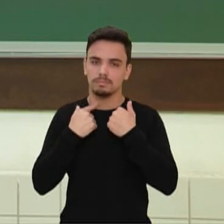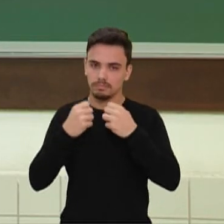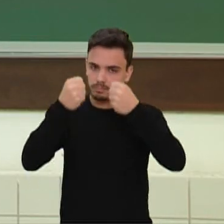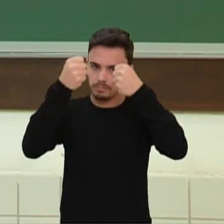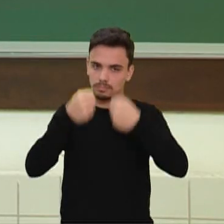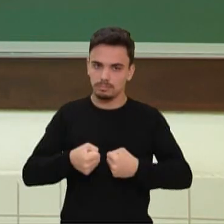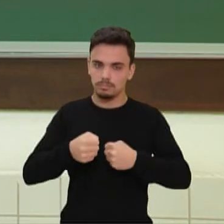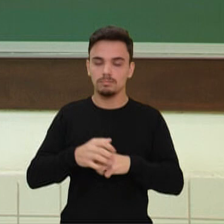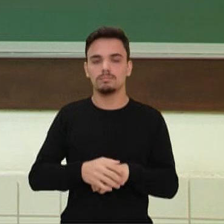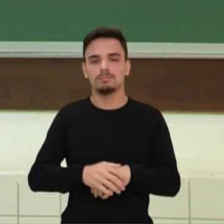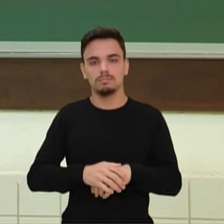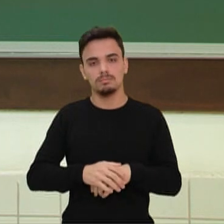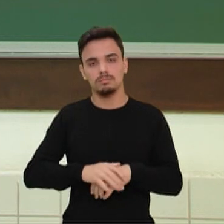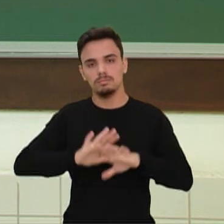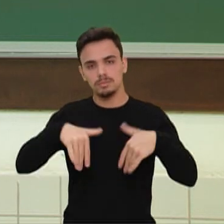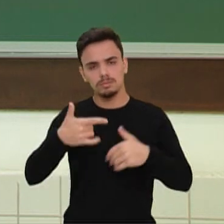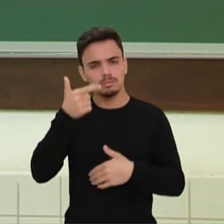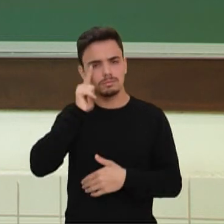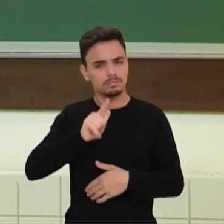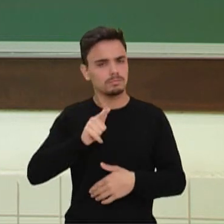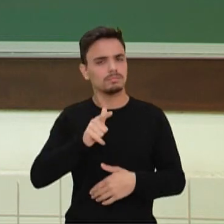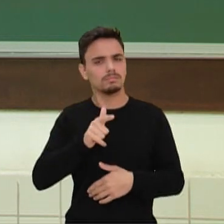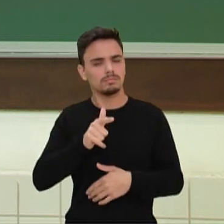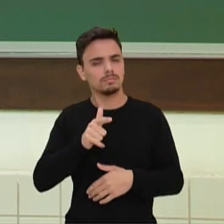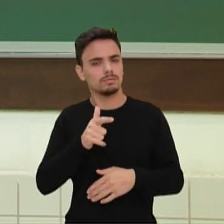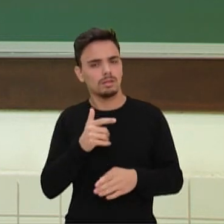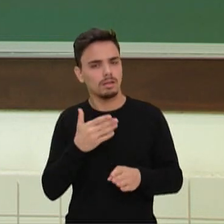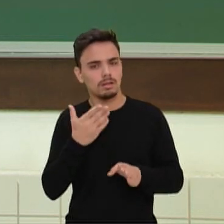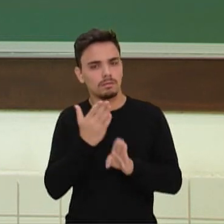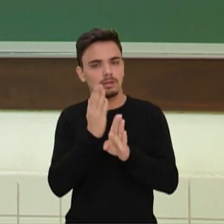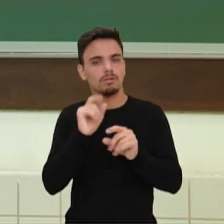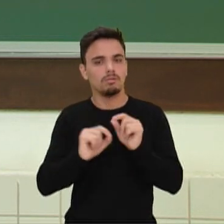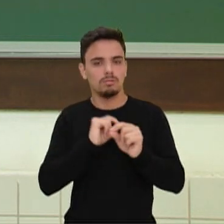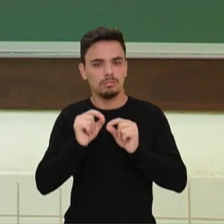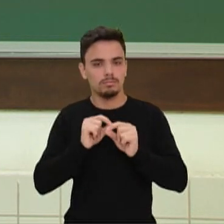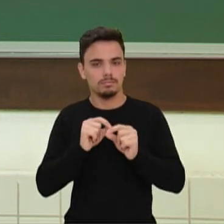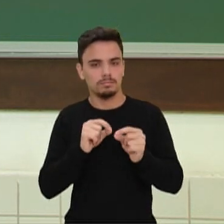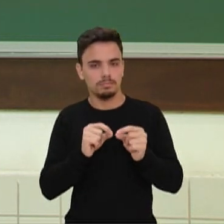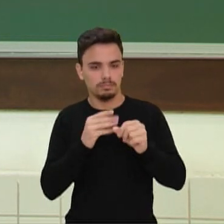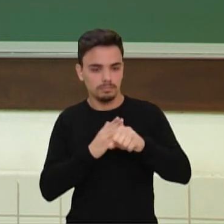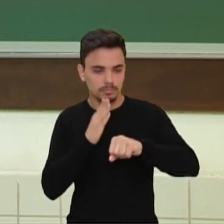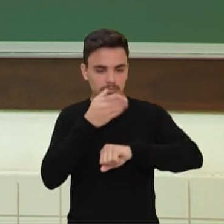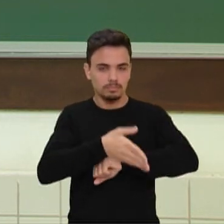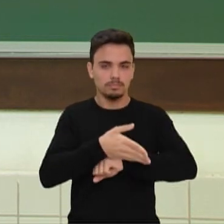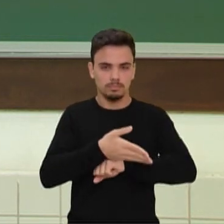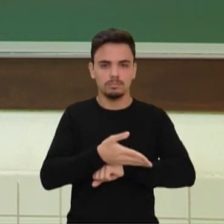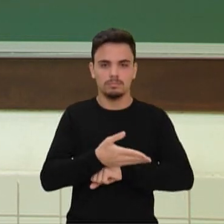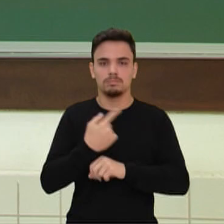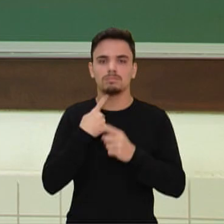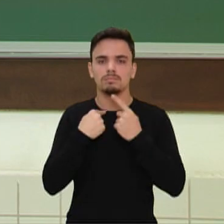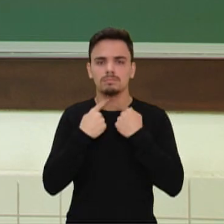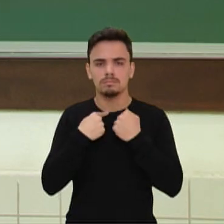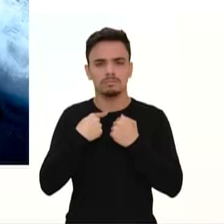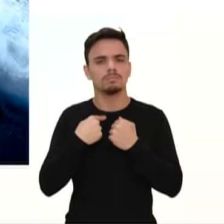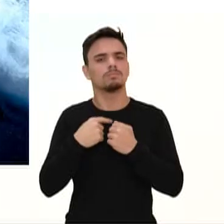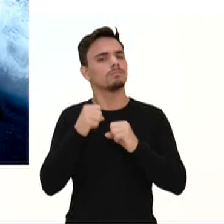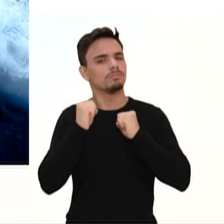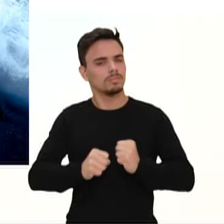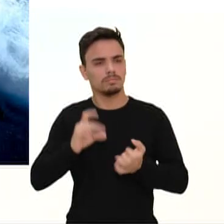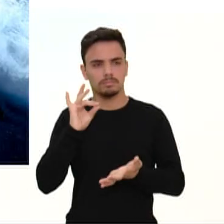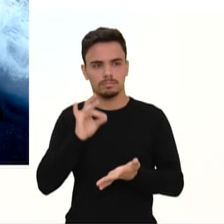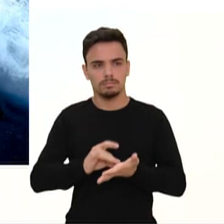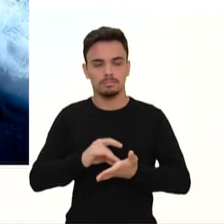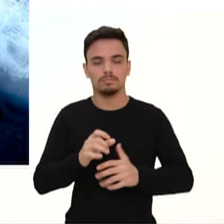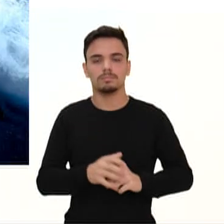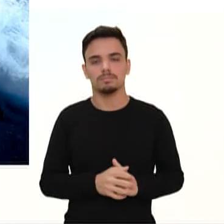a gente consegue vencer os nossos obstáculos, é quando a gente consegue afirmar a nossa vontade de poder. Outro